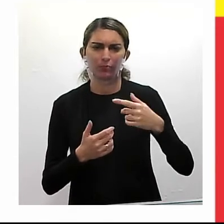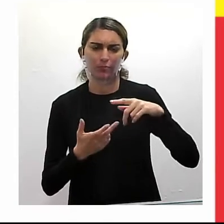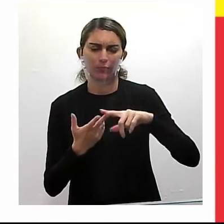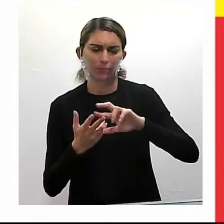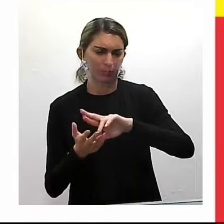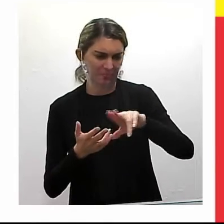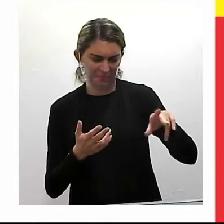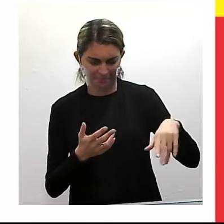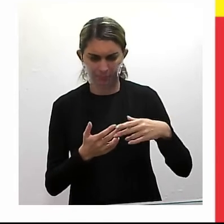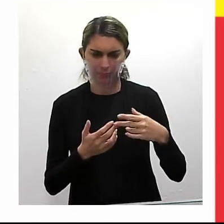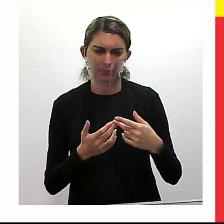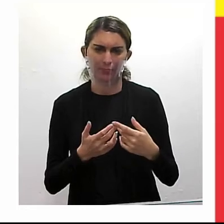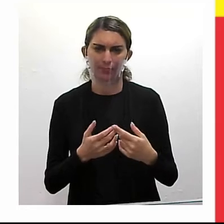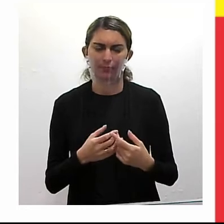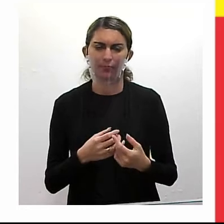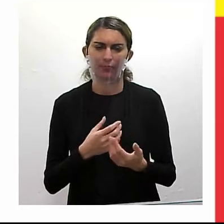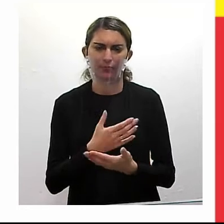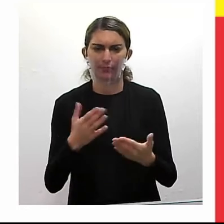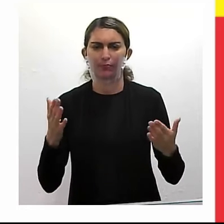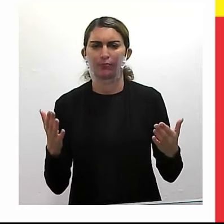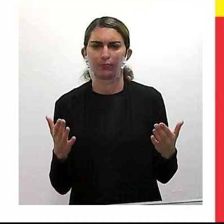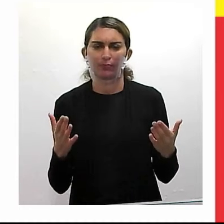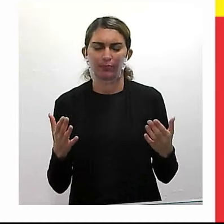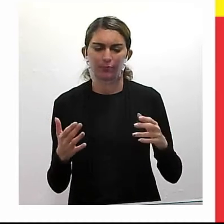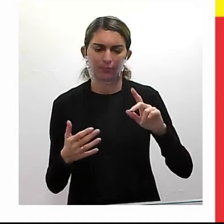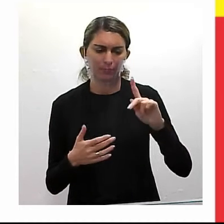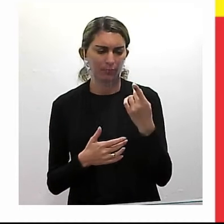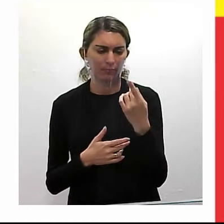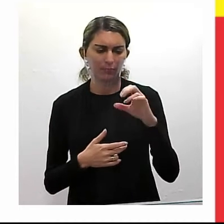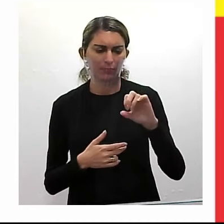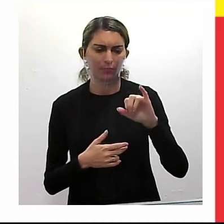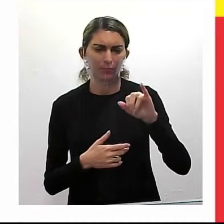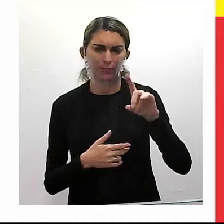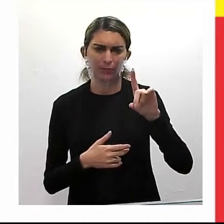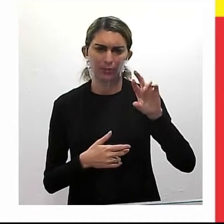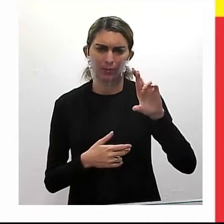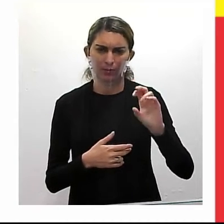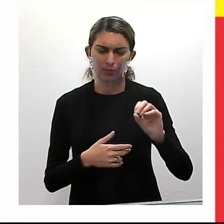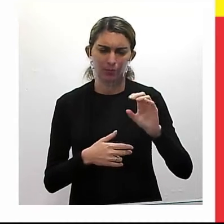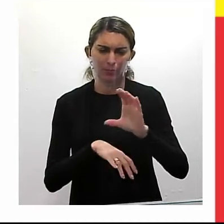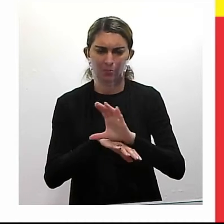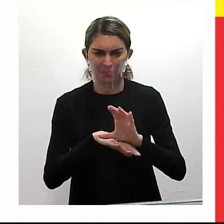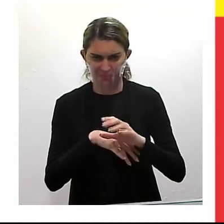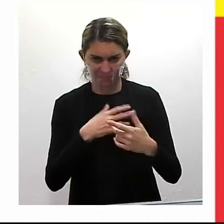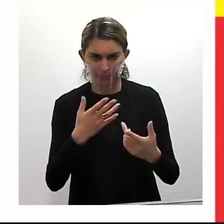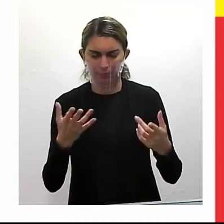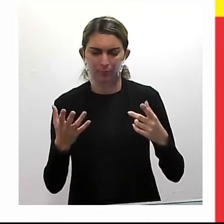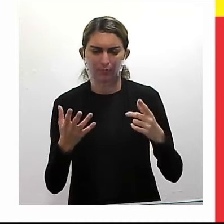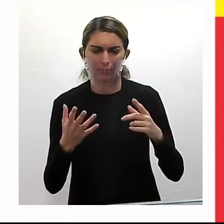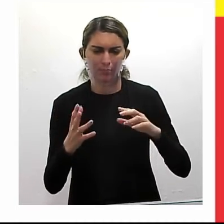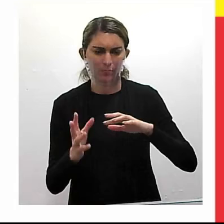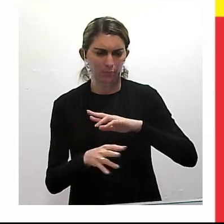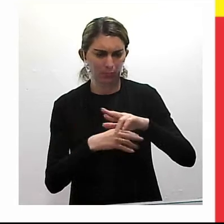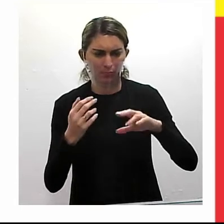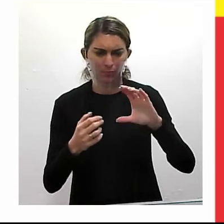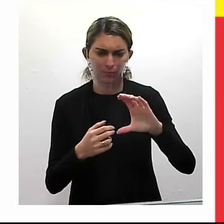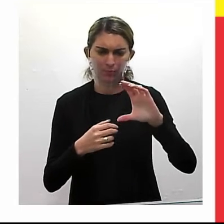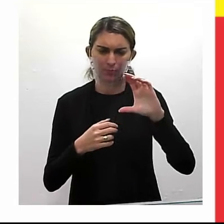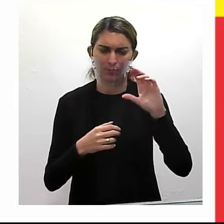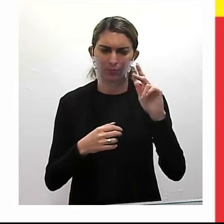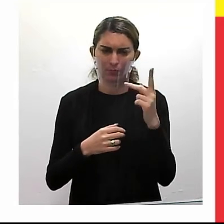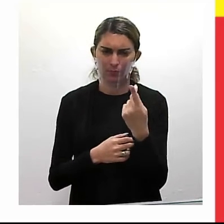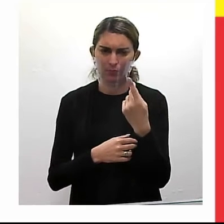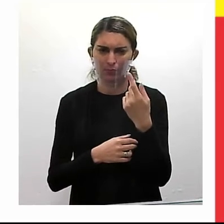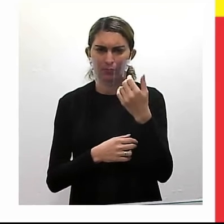ser força de London, dispersão de London, né? Então, hidrocarbonetos são compostos apolares, de forma geral,